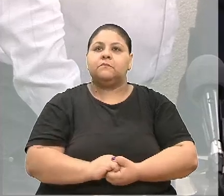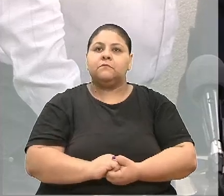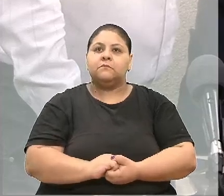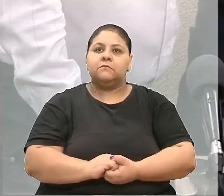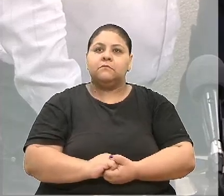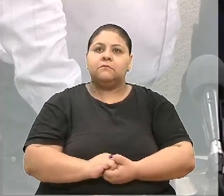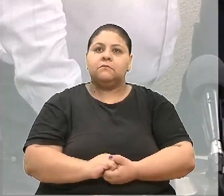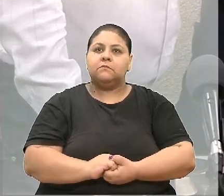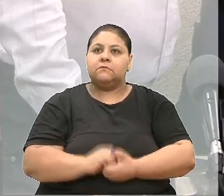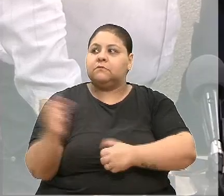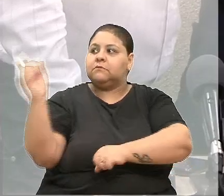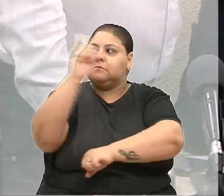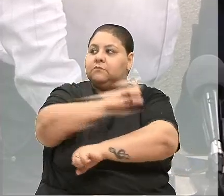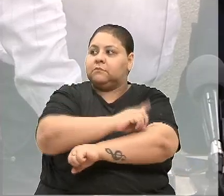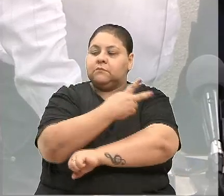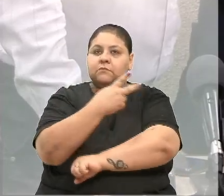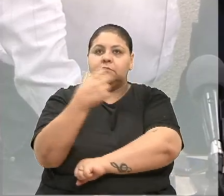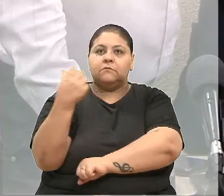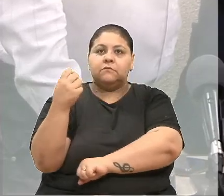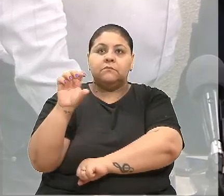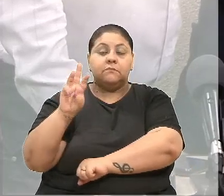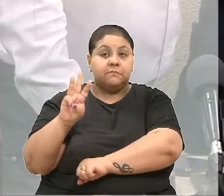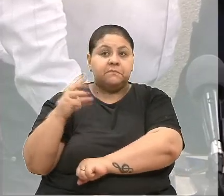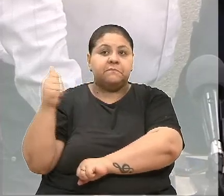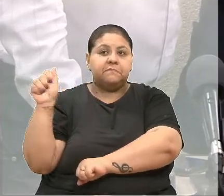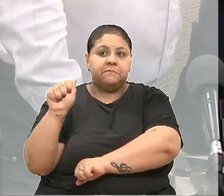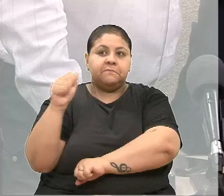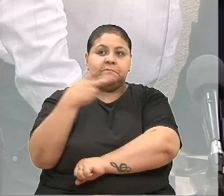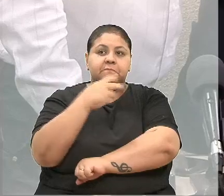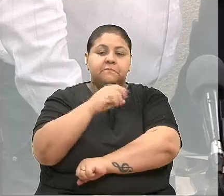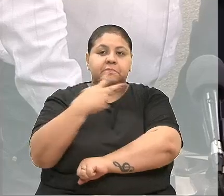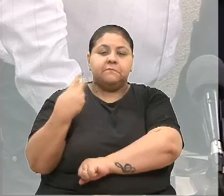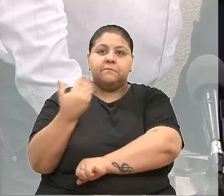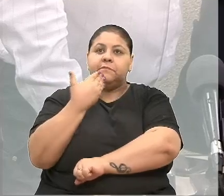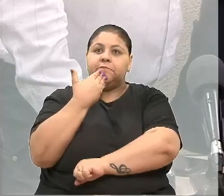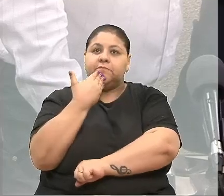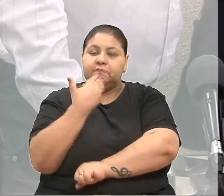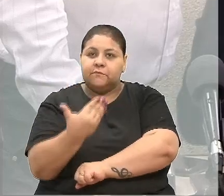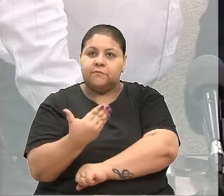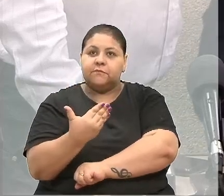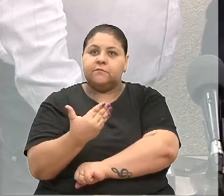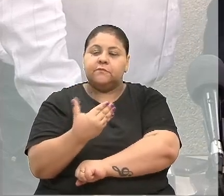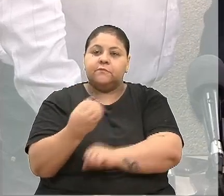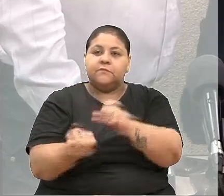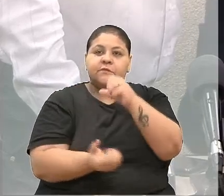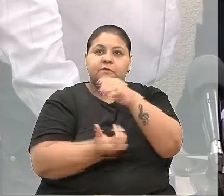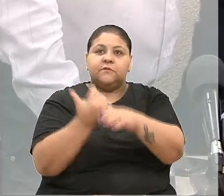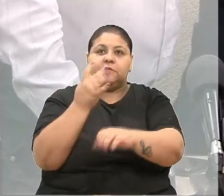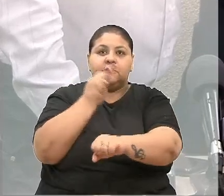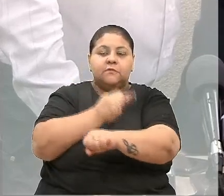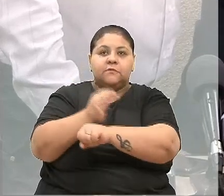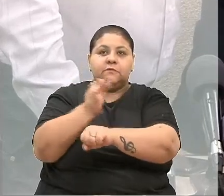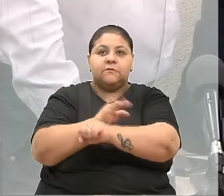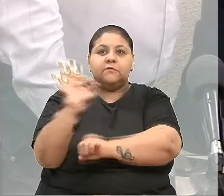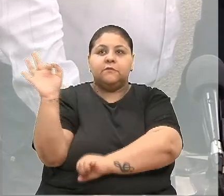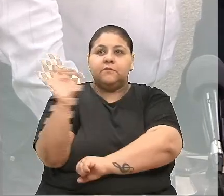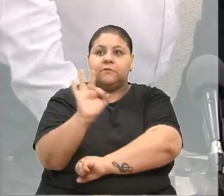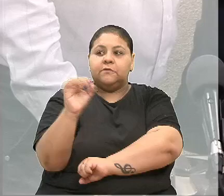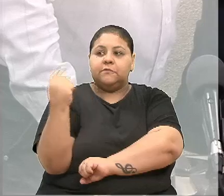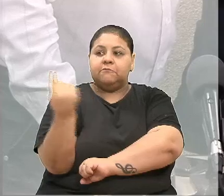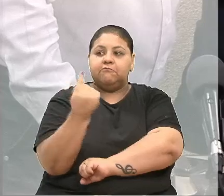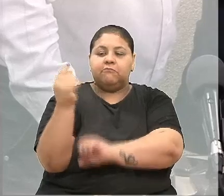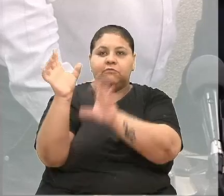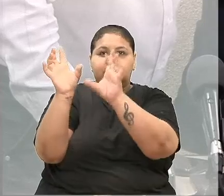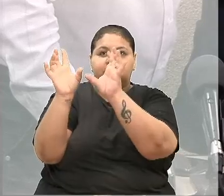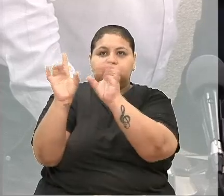437, datadas de 23 de agosto de 2013, que dispõe sobre a instituição temporária de parcela autônoma